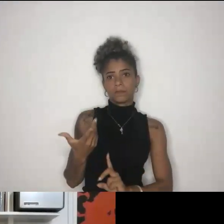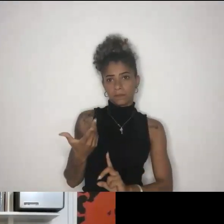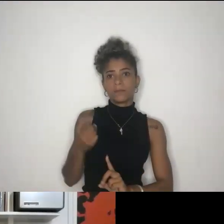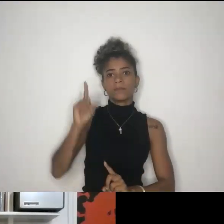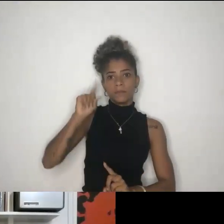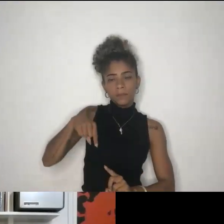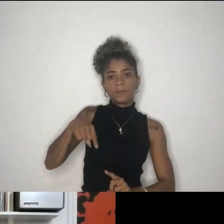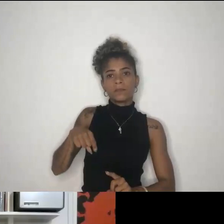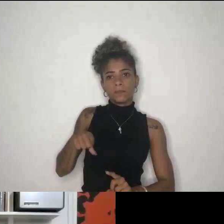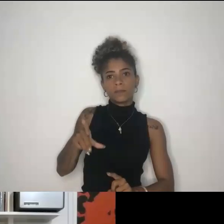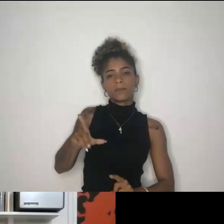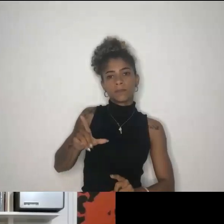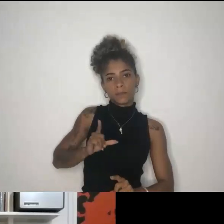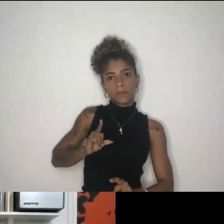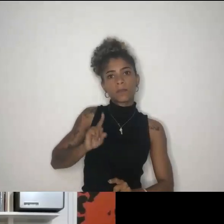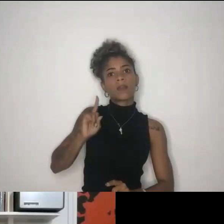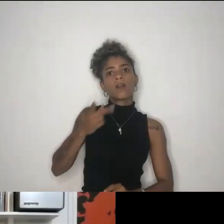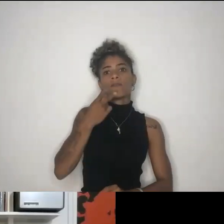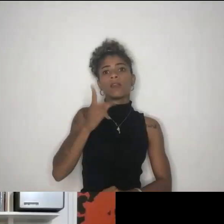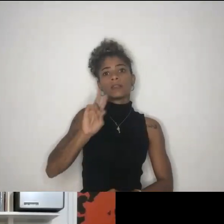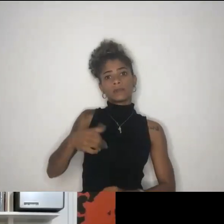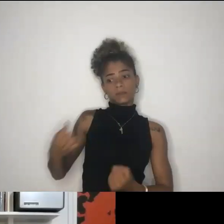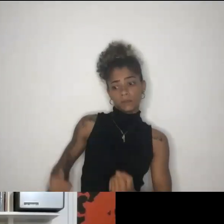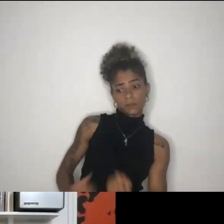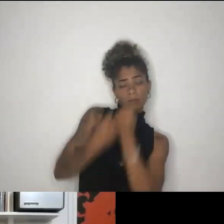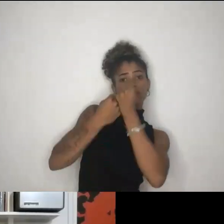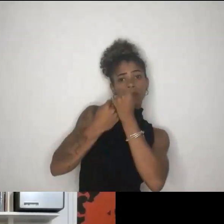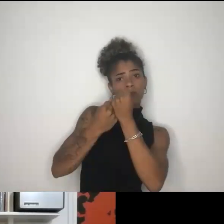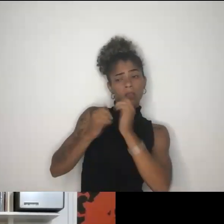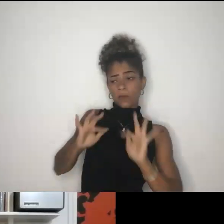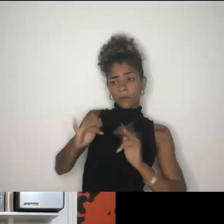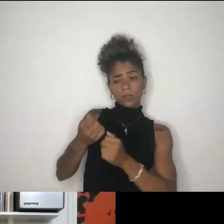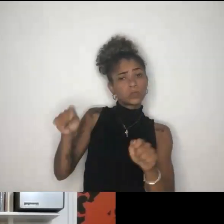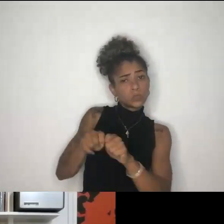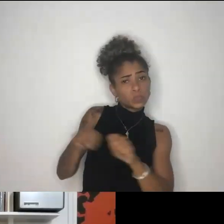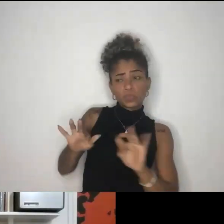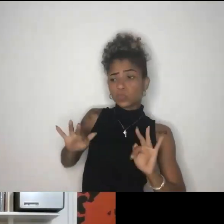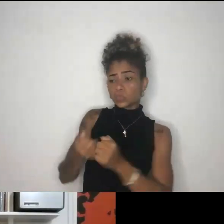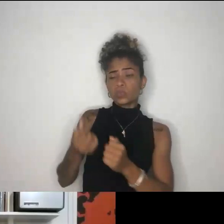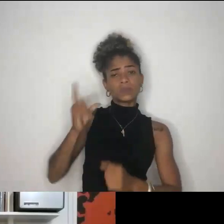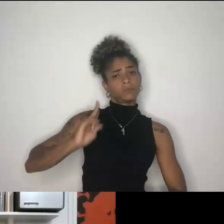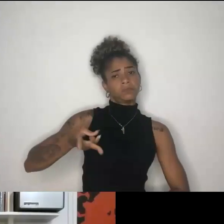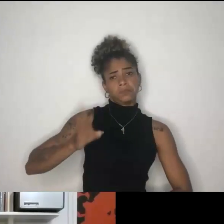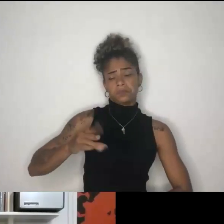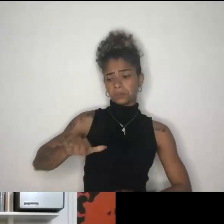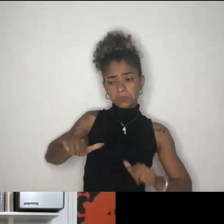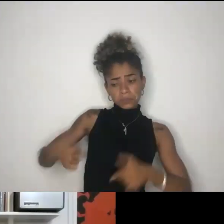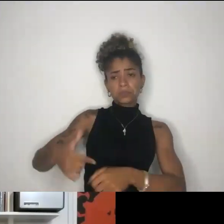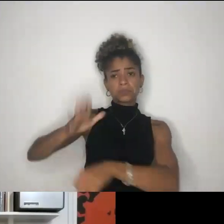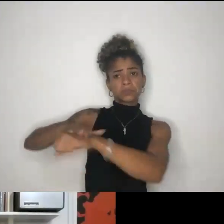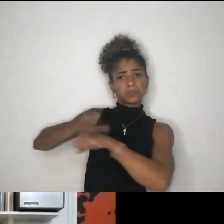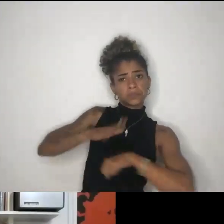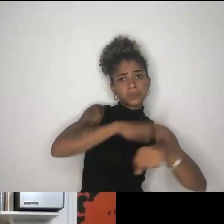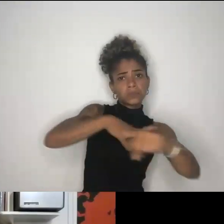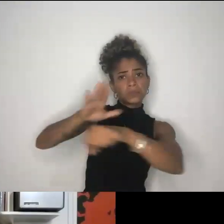percebi ao longo disso que quando eu era assistente o Fazia tudo assim eu fui assistente ao todo quatro anos